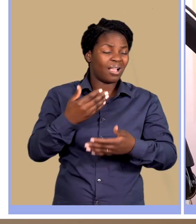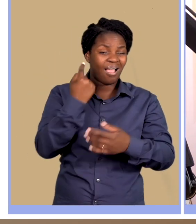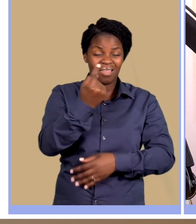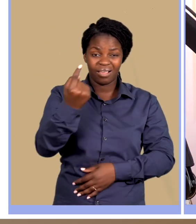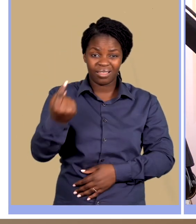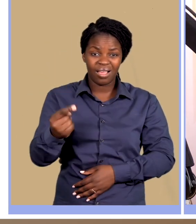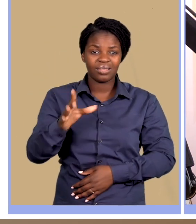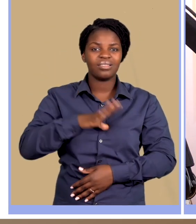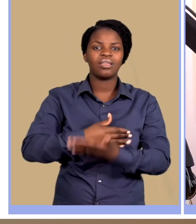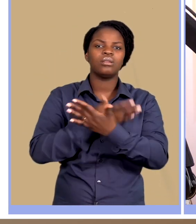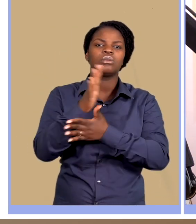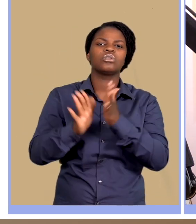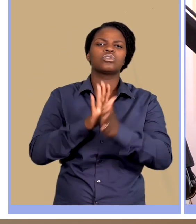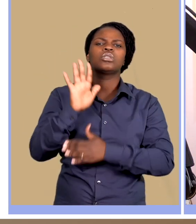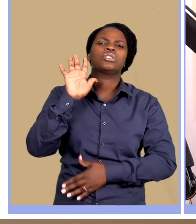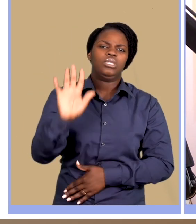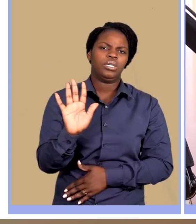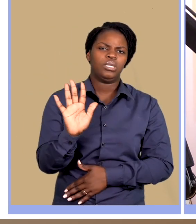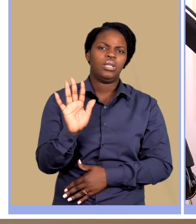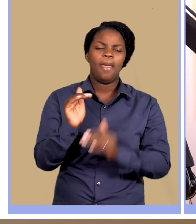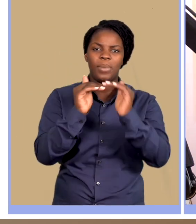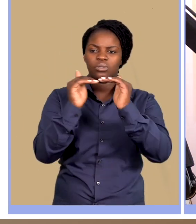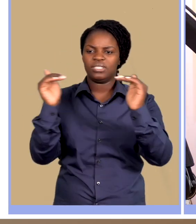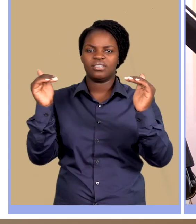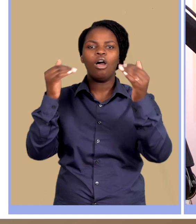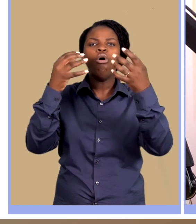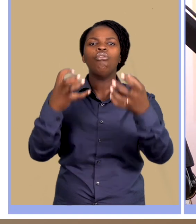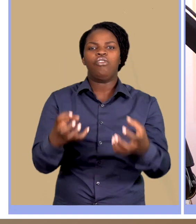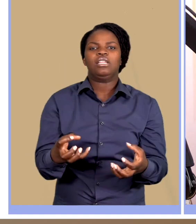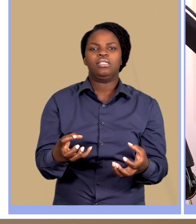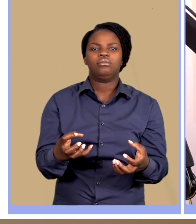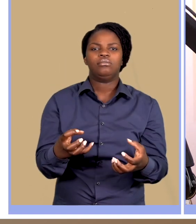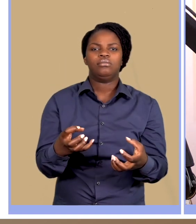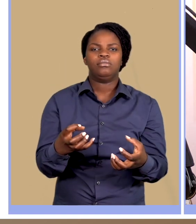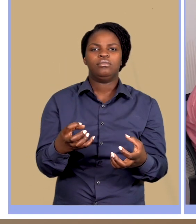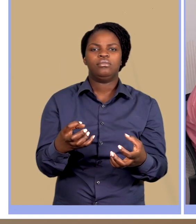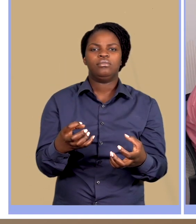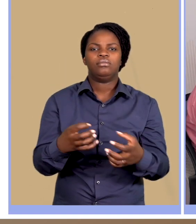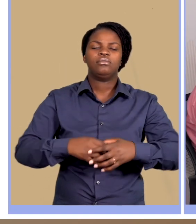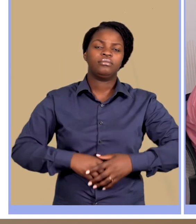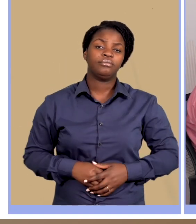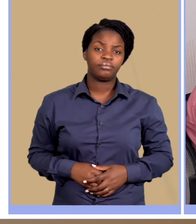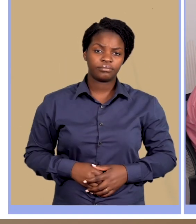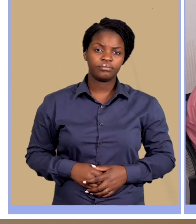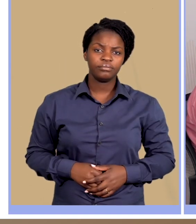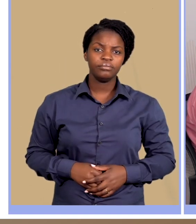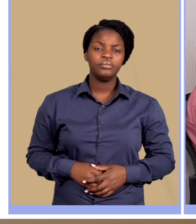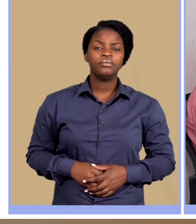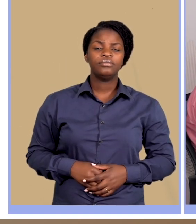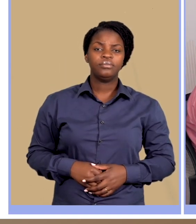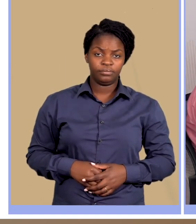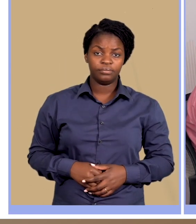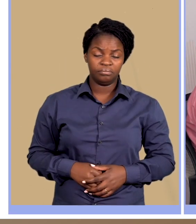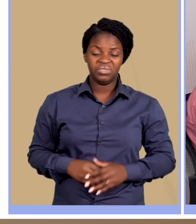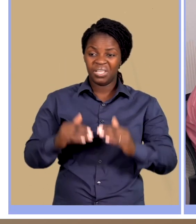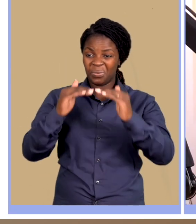também temos a questão do dialeto holandês de língua de sinais. O que quer dizer a língua